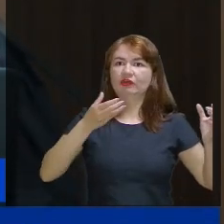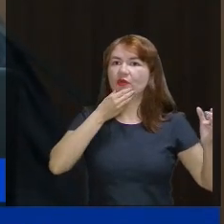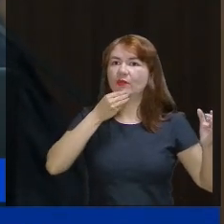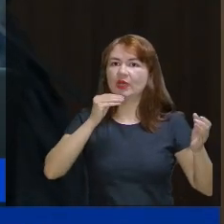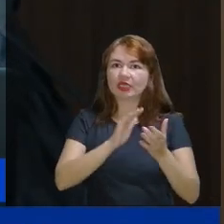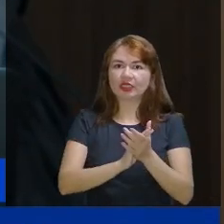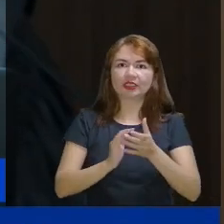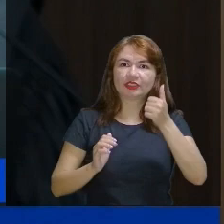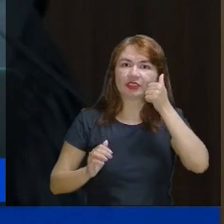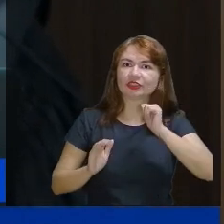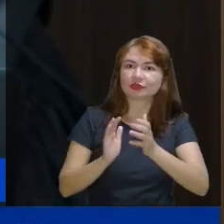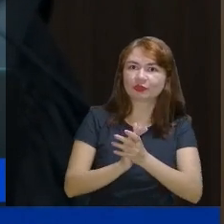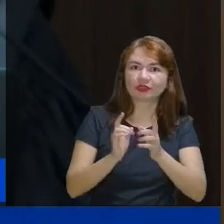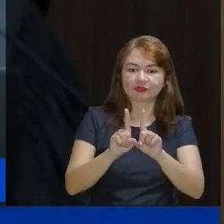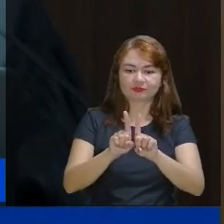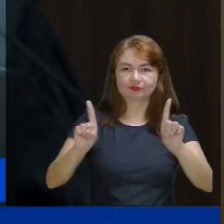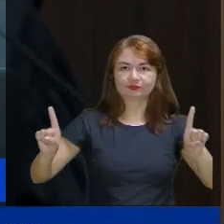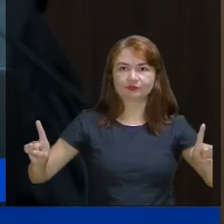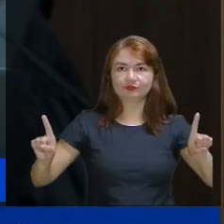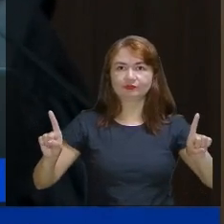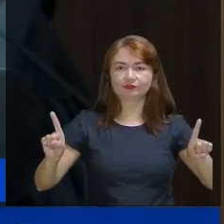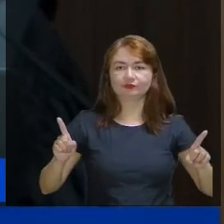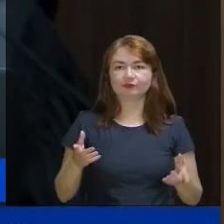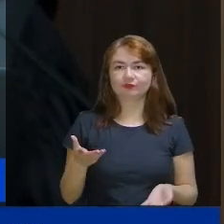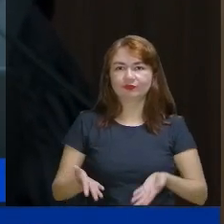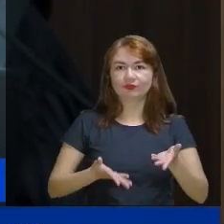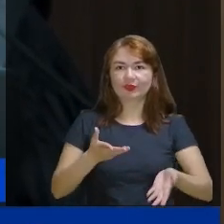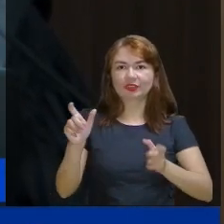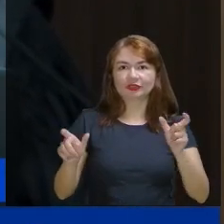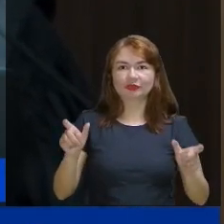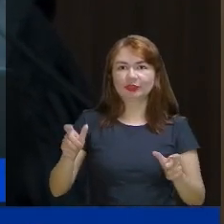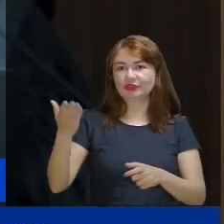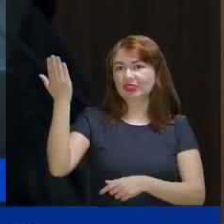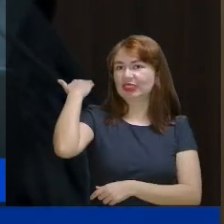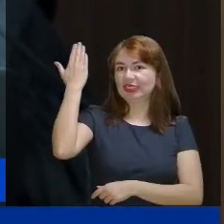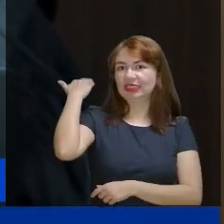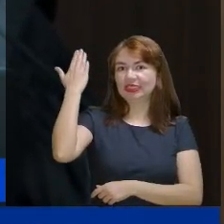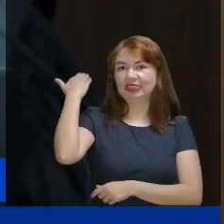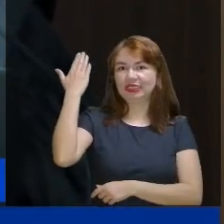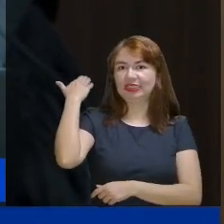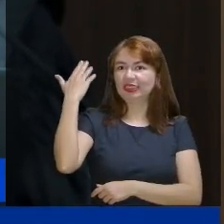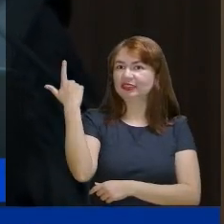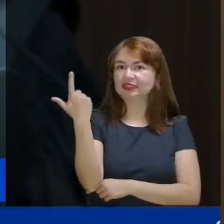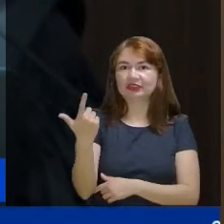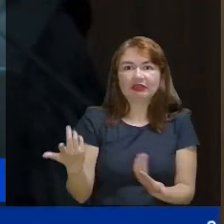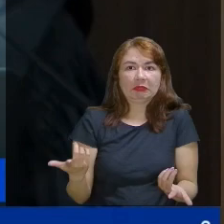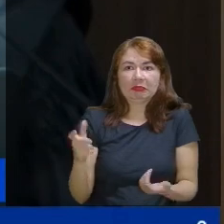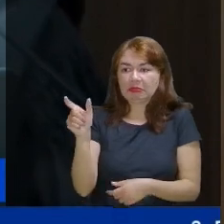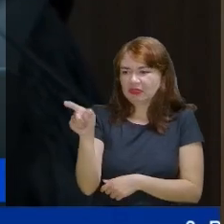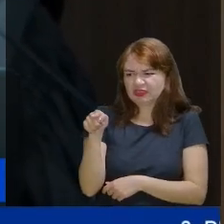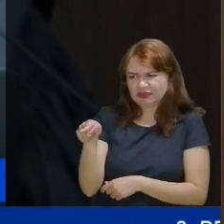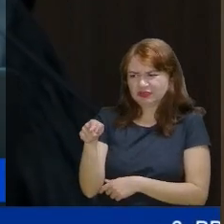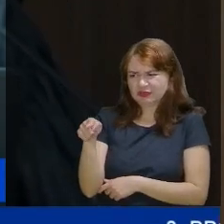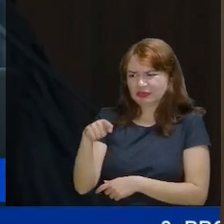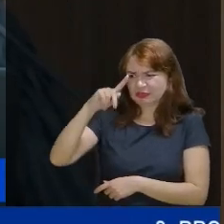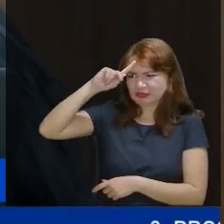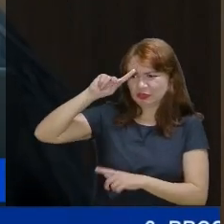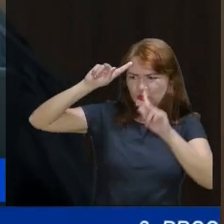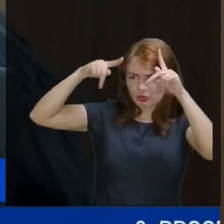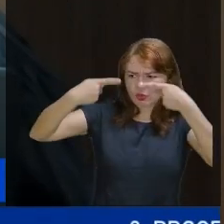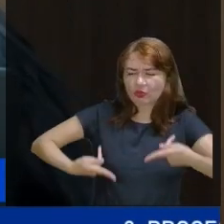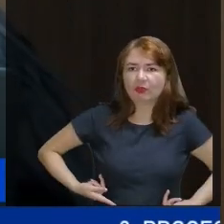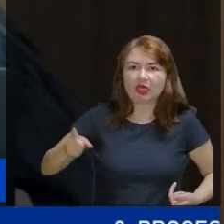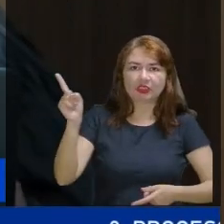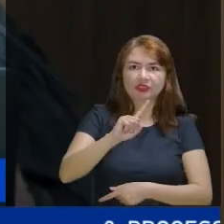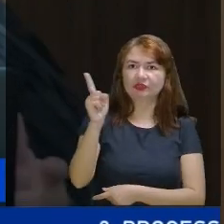Houve toda um tratamento de pessoas que na época não eram tidas como gente. O negro era